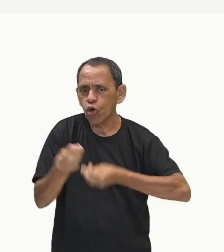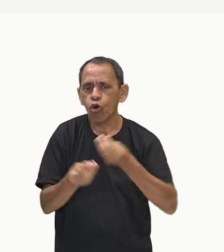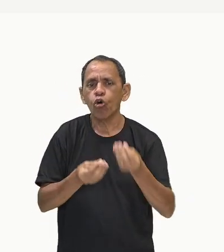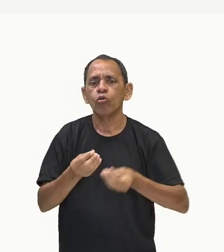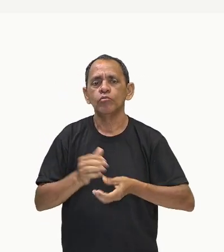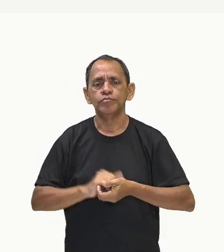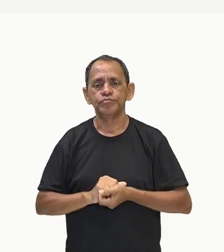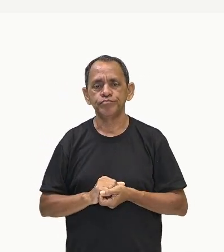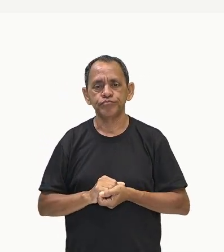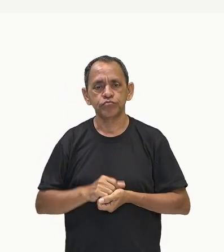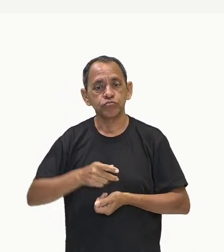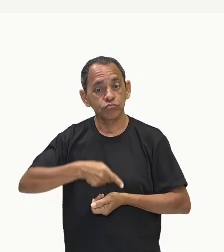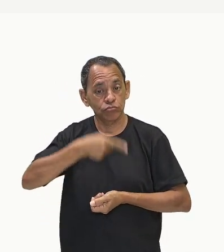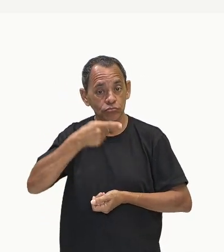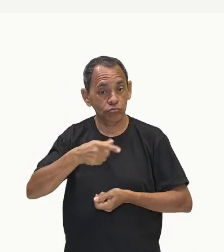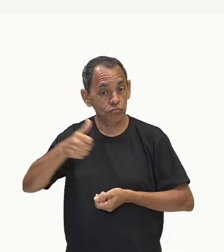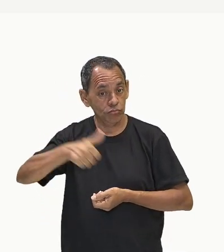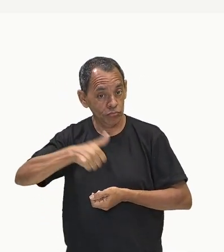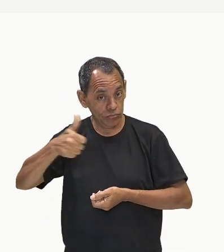aí.